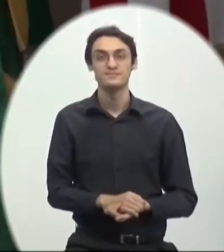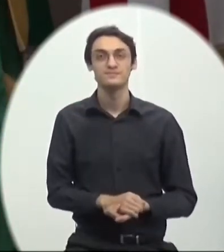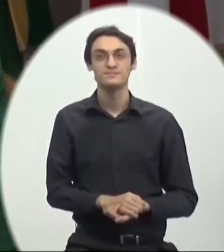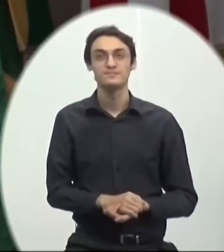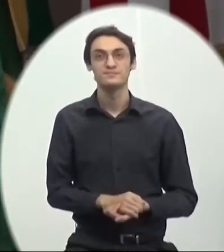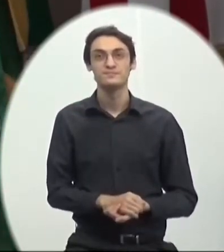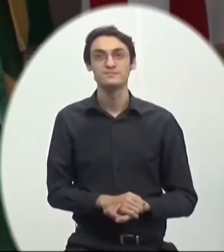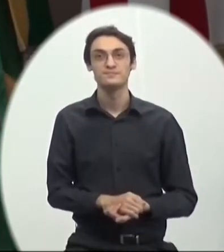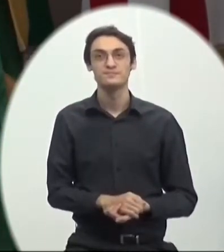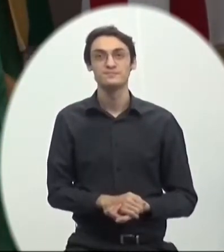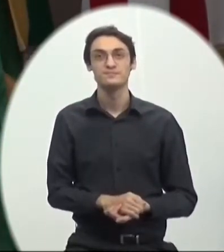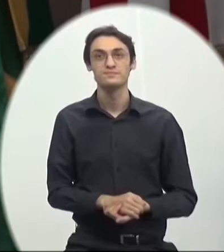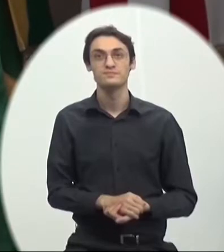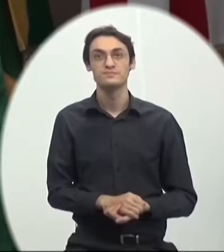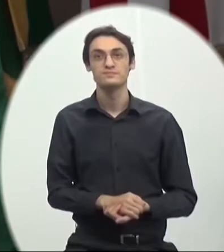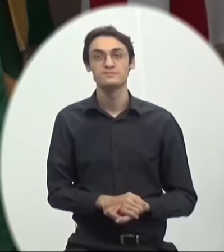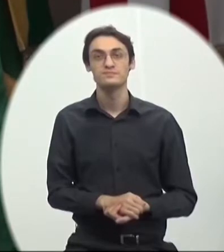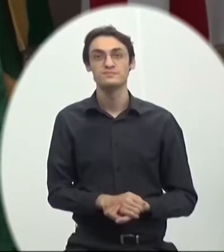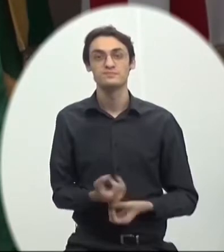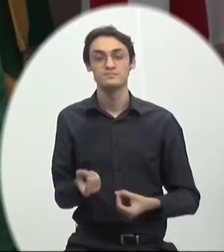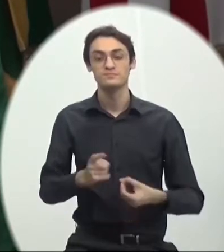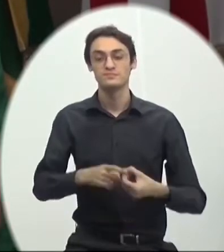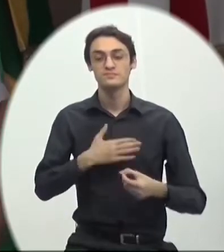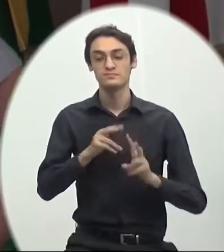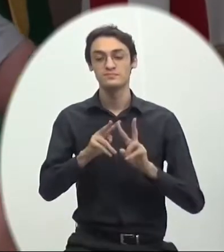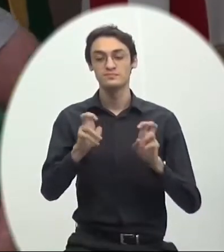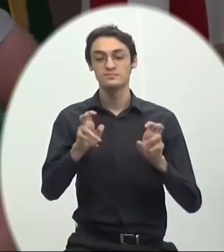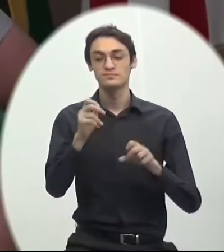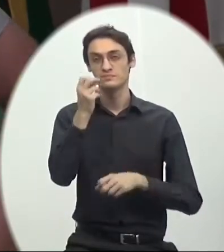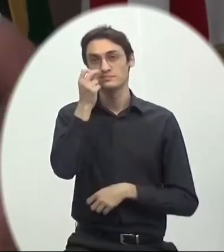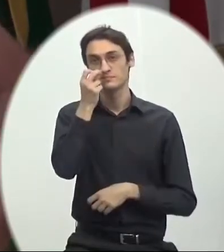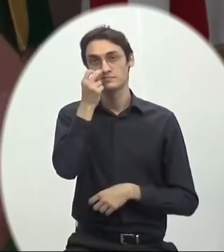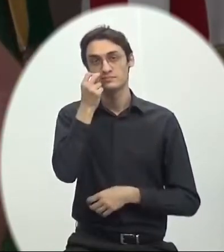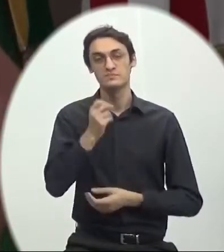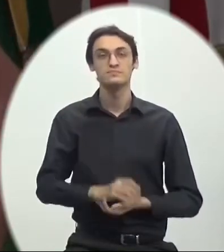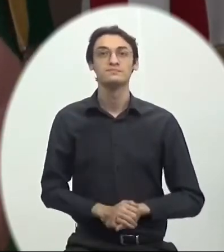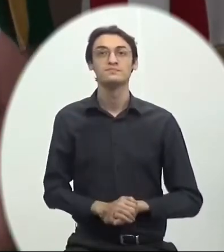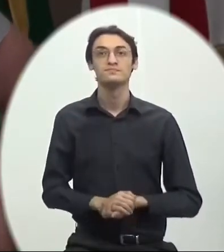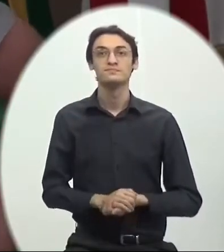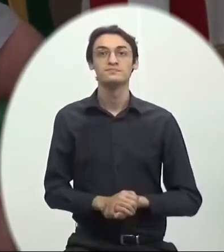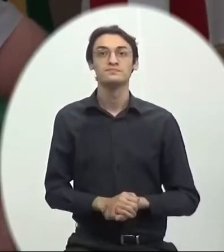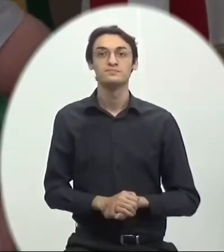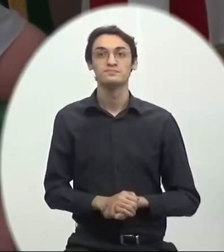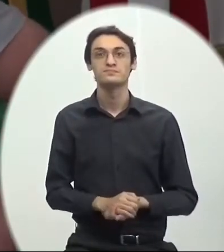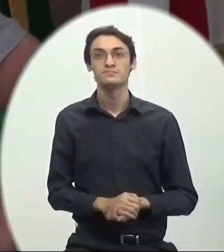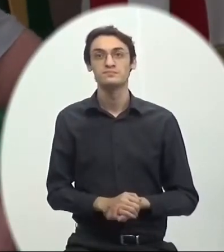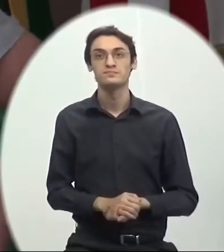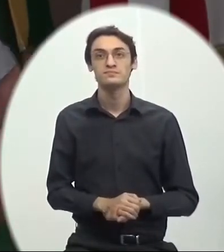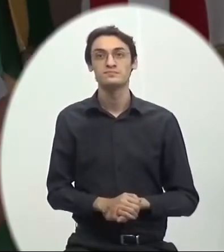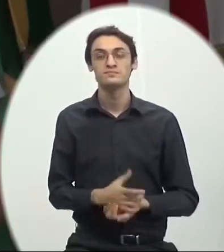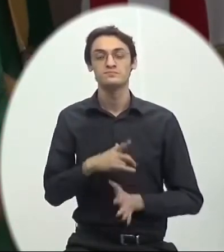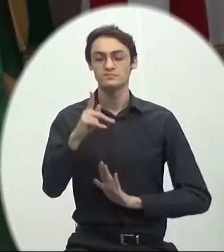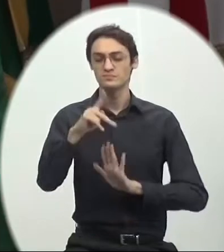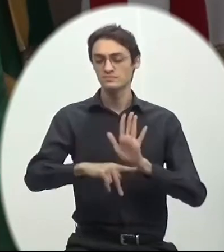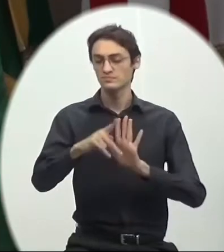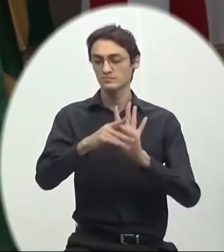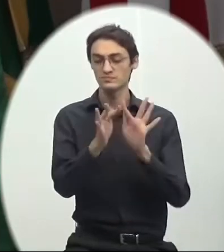Tá certo? Voltamos ao meu assunto. Então, primeiro, esse pequeno